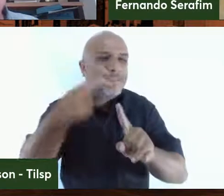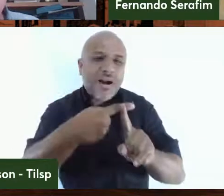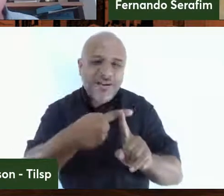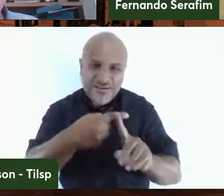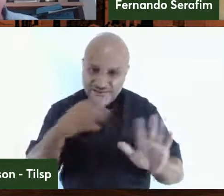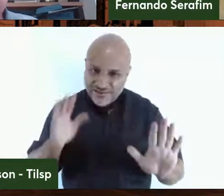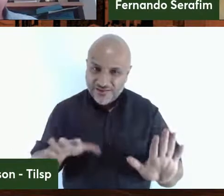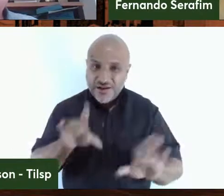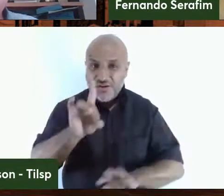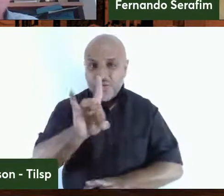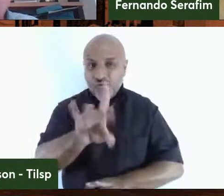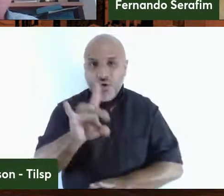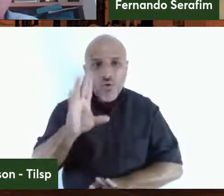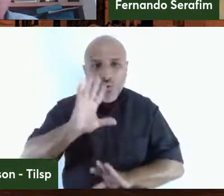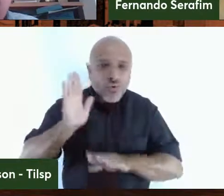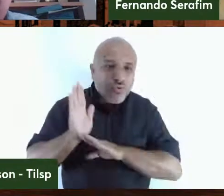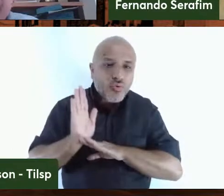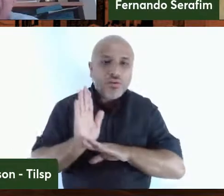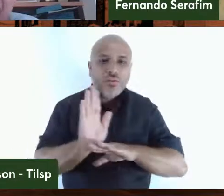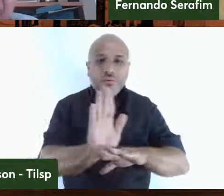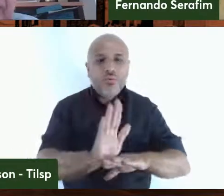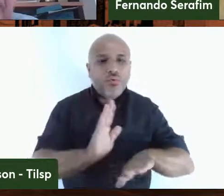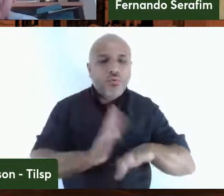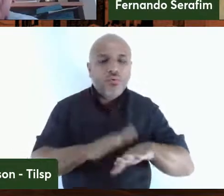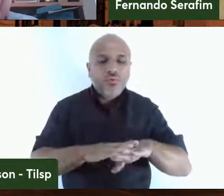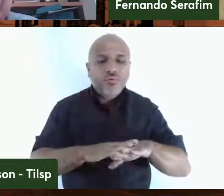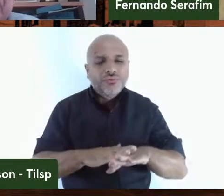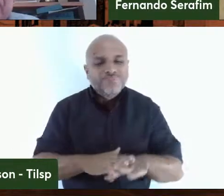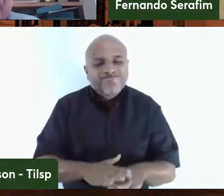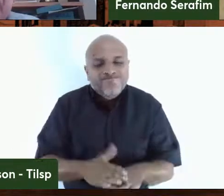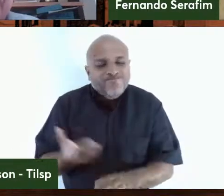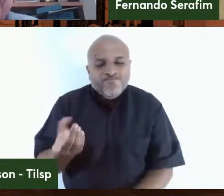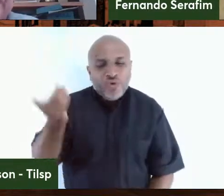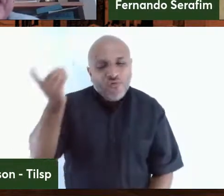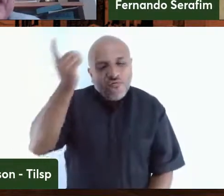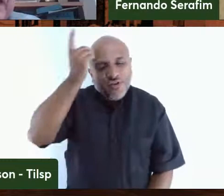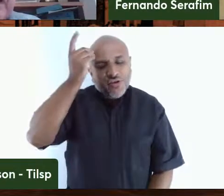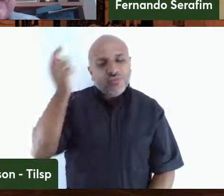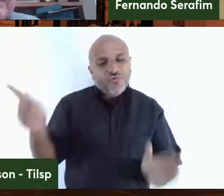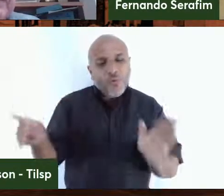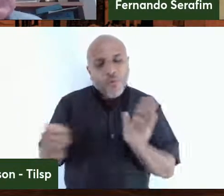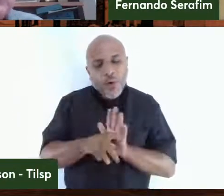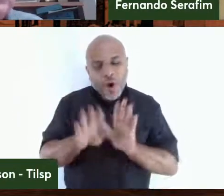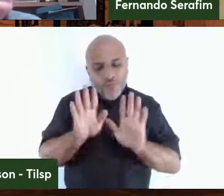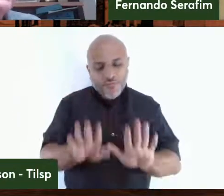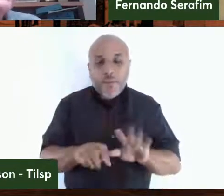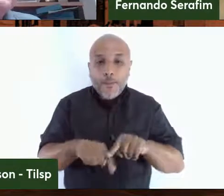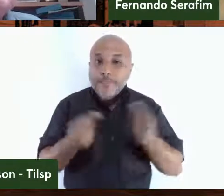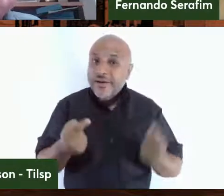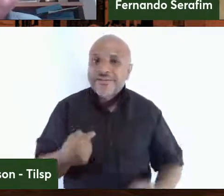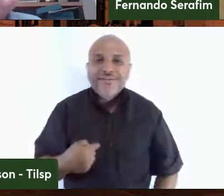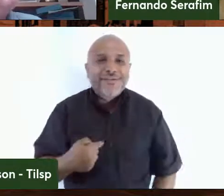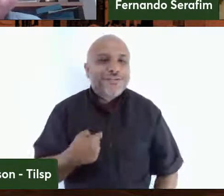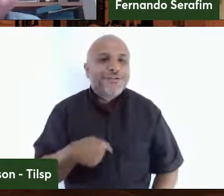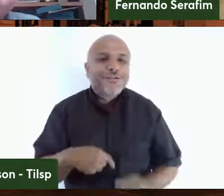a um único atributo ou a uma única virtude, né? Uhum. E eu não